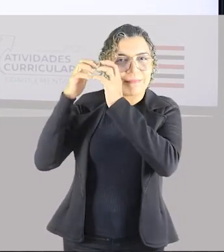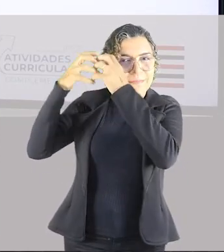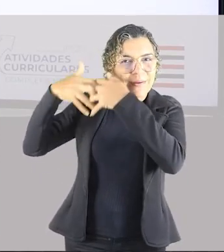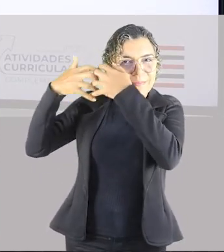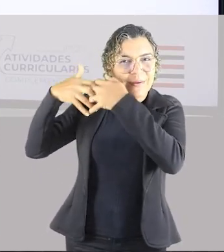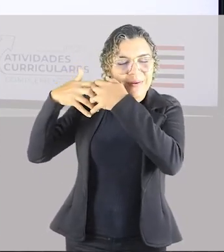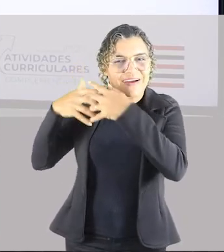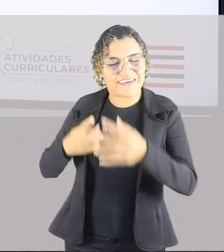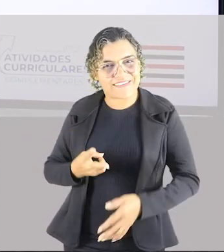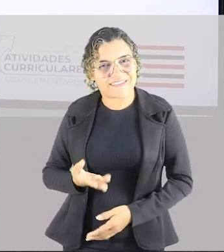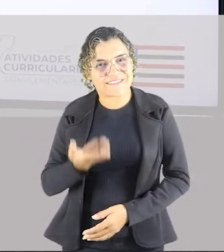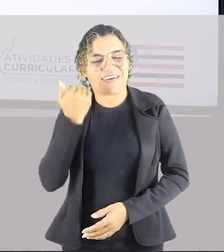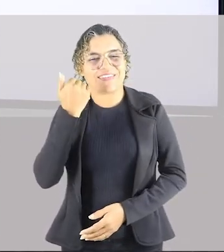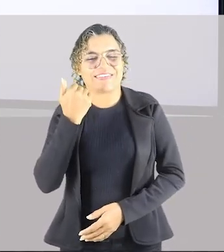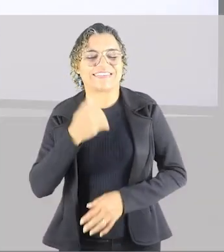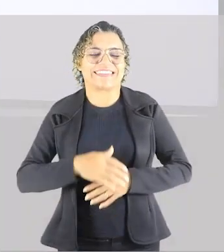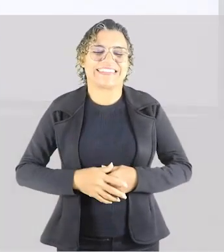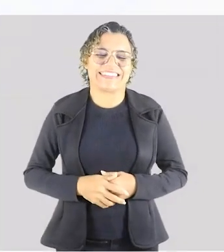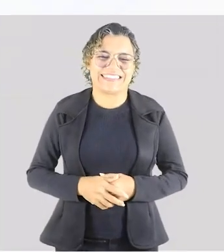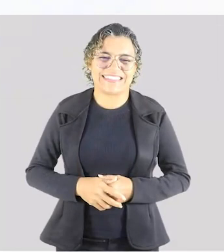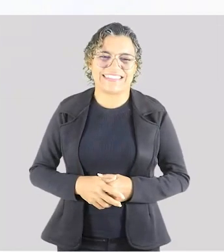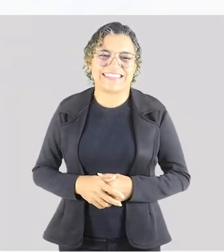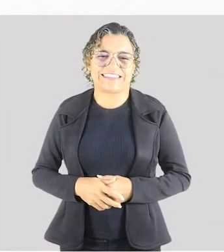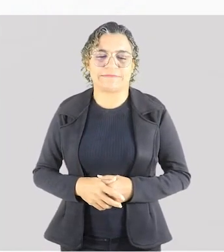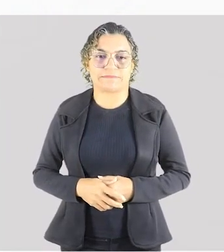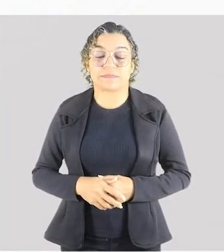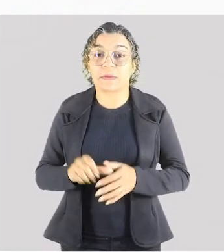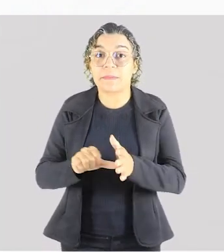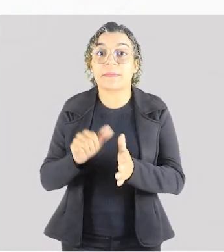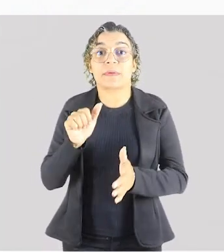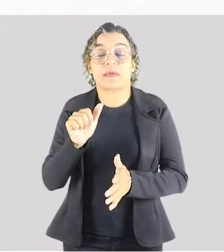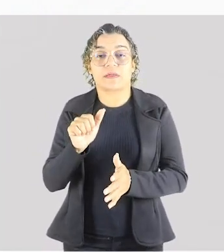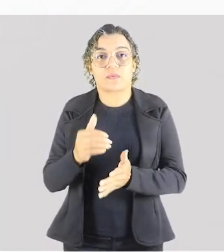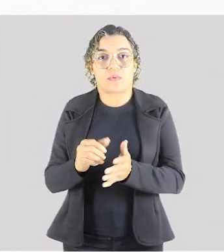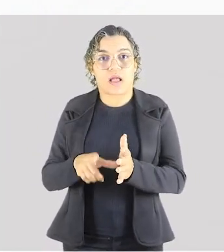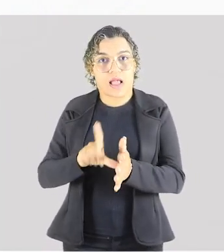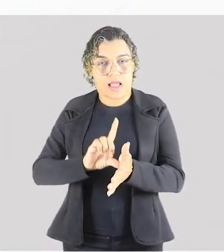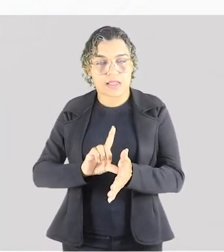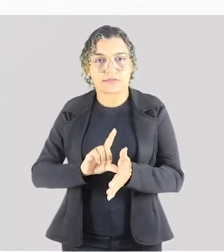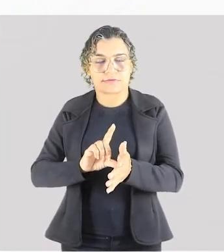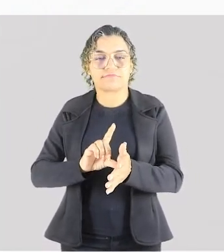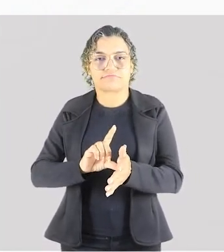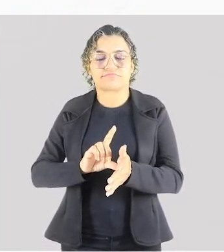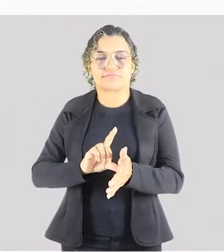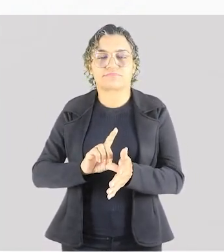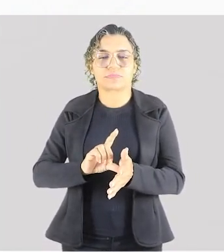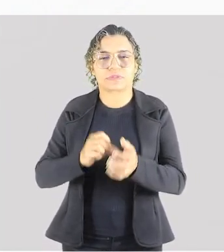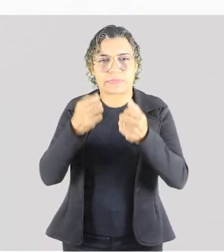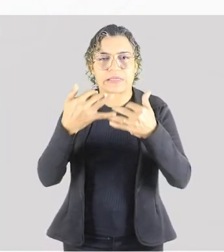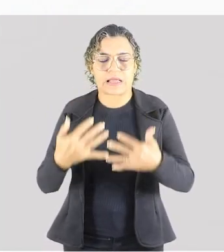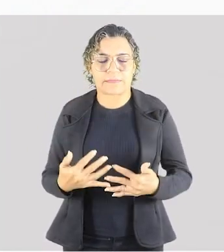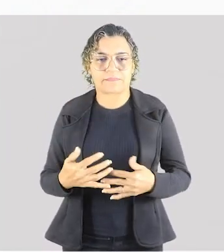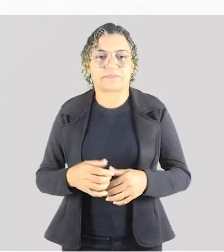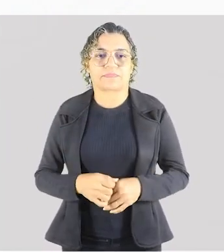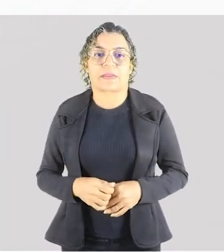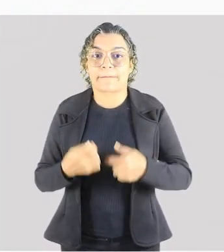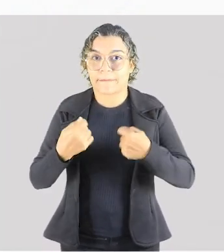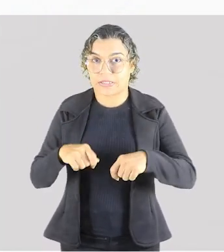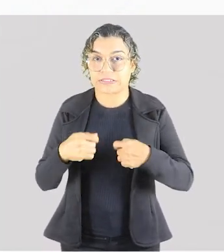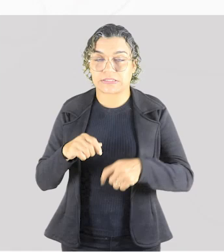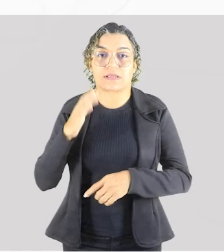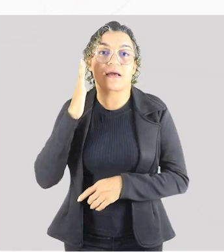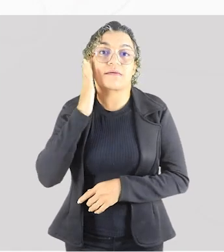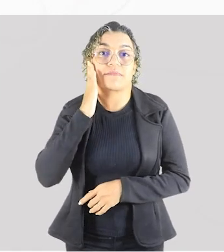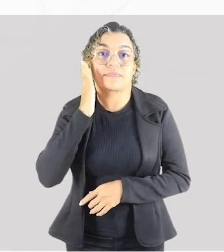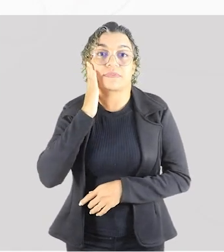para cima, que aqui é sucesso. Primeiramente, antes de nós falarmos sobre os elementos cartográficos, a gente precisa situar